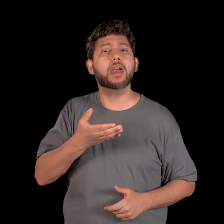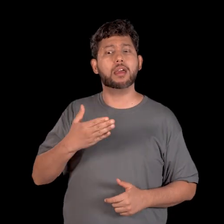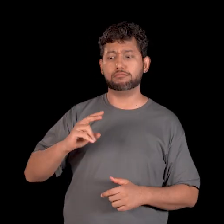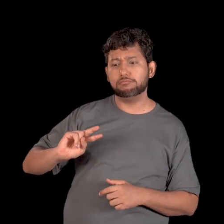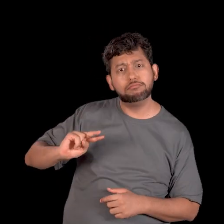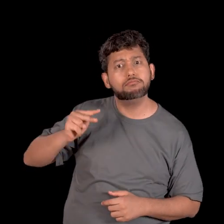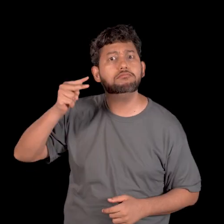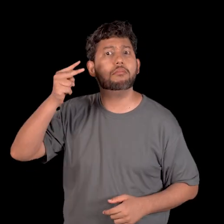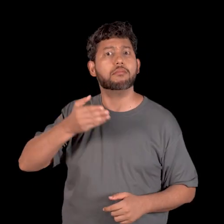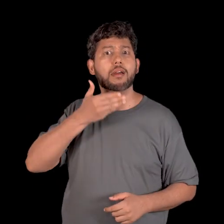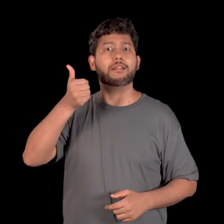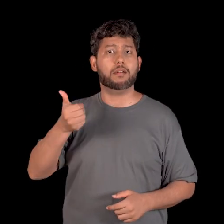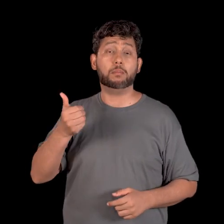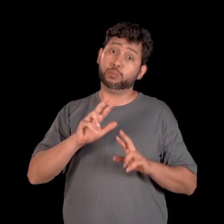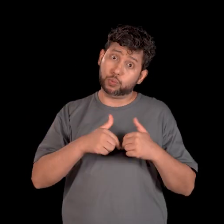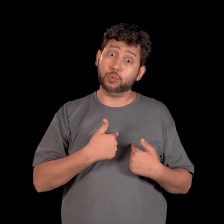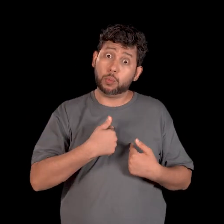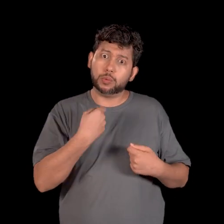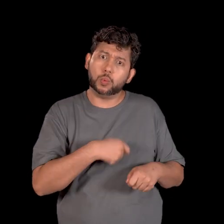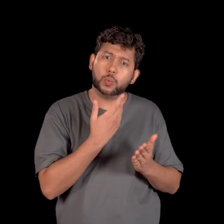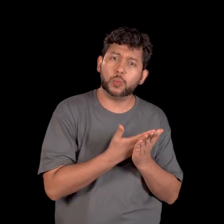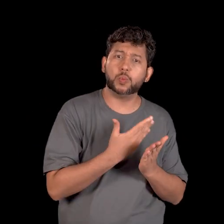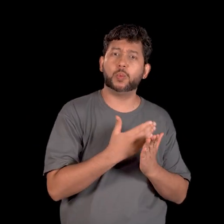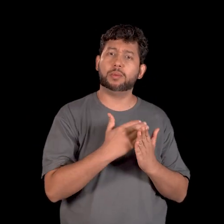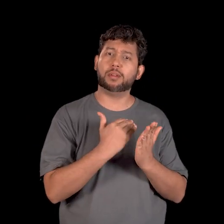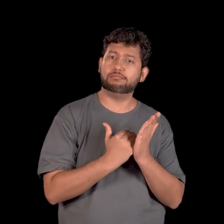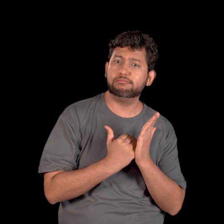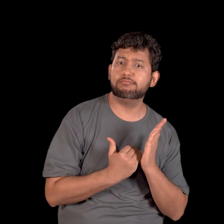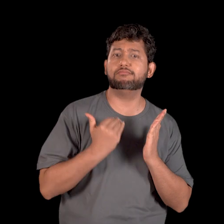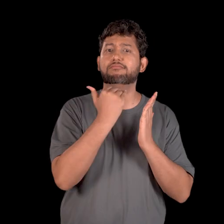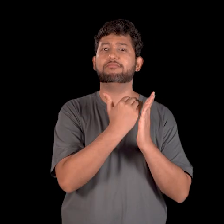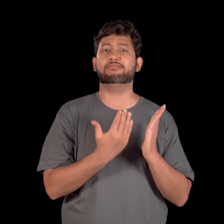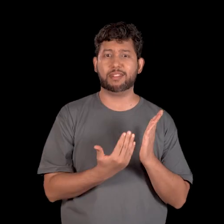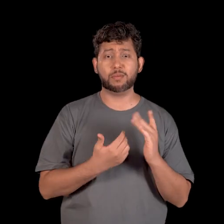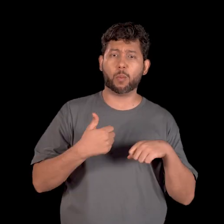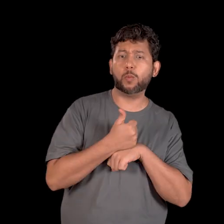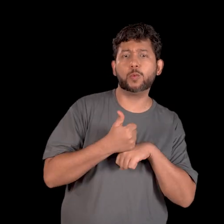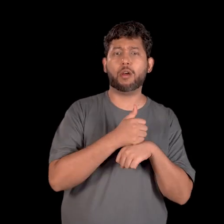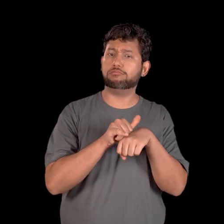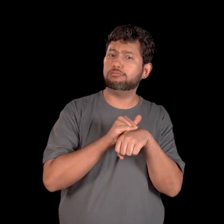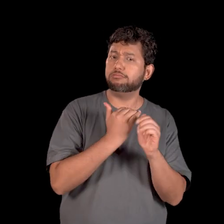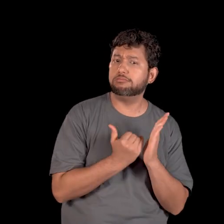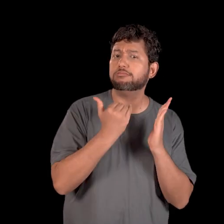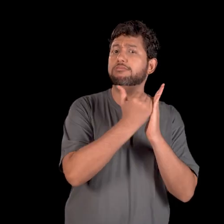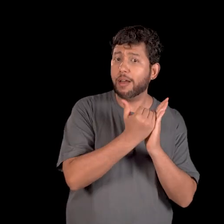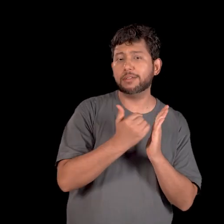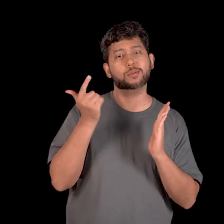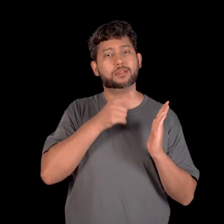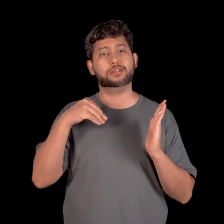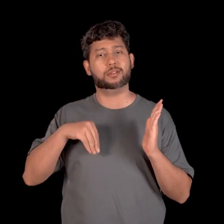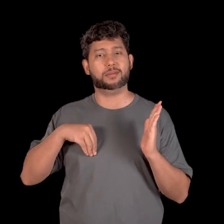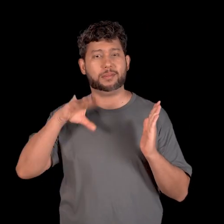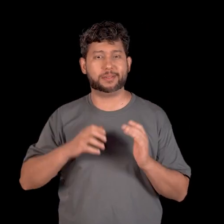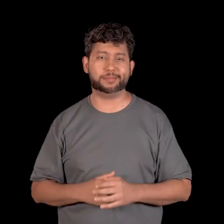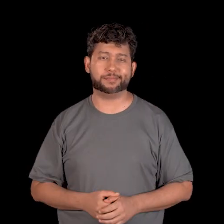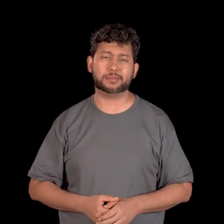uma remuneração melhor, e isso as estimula a pensar em melhorar sua educação, ou em ter um salutar aprimoramento profissional.